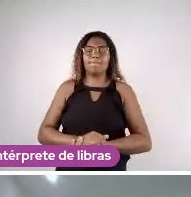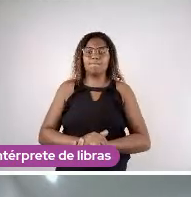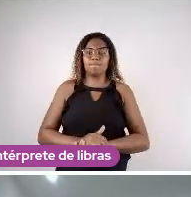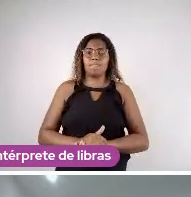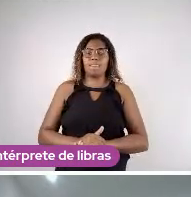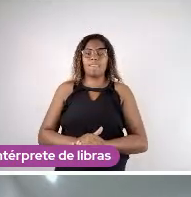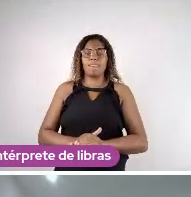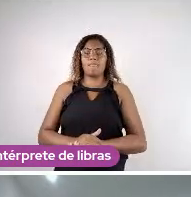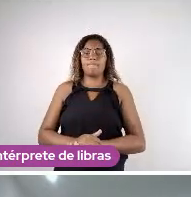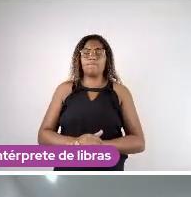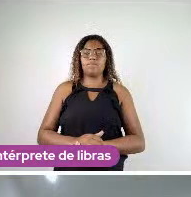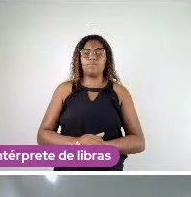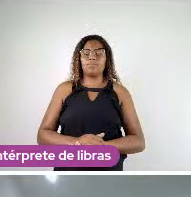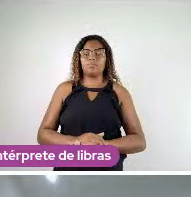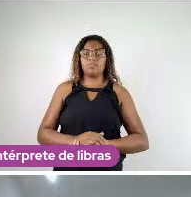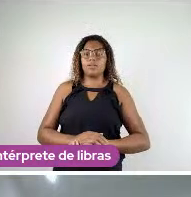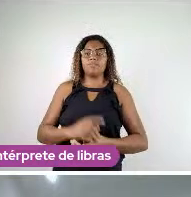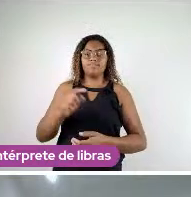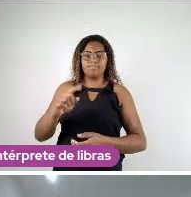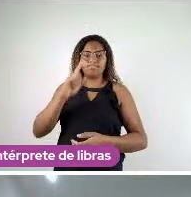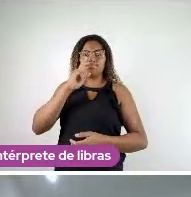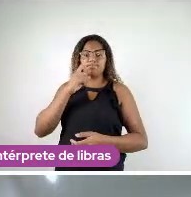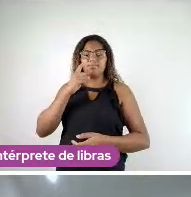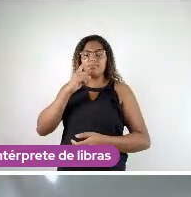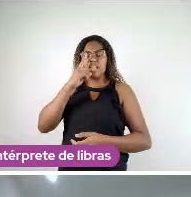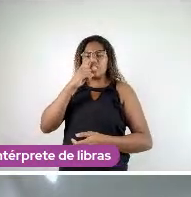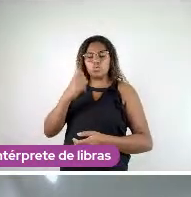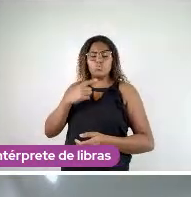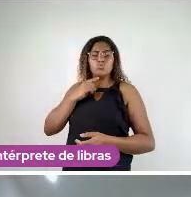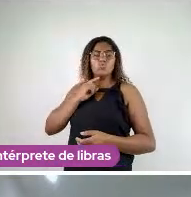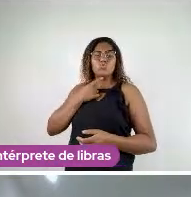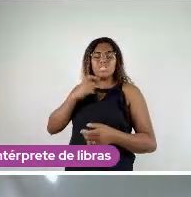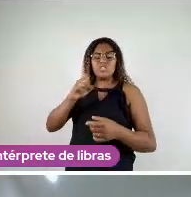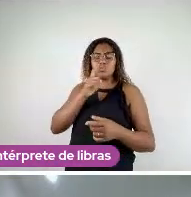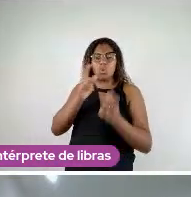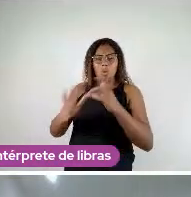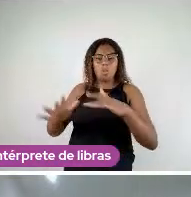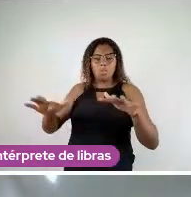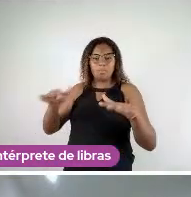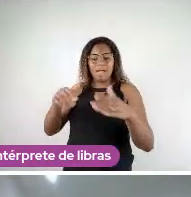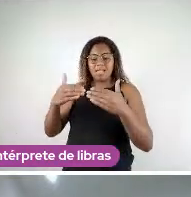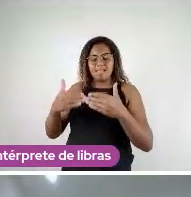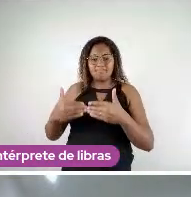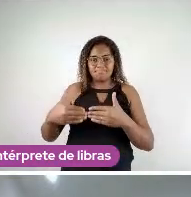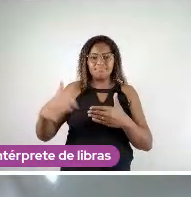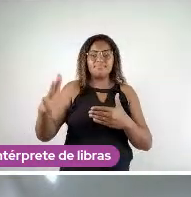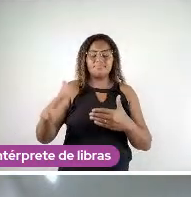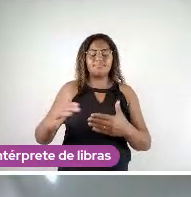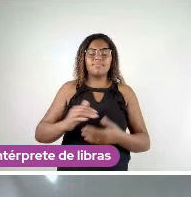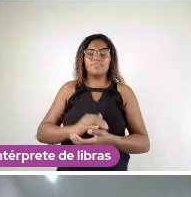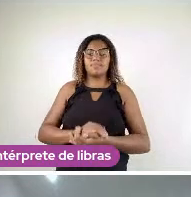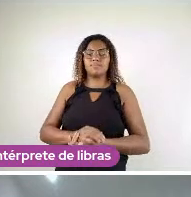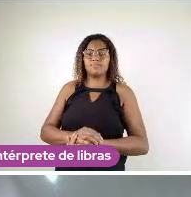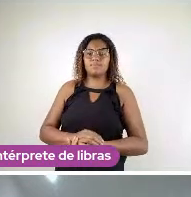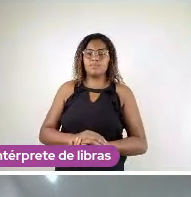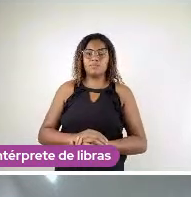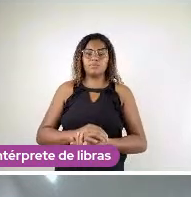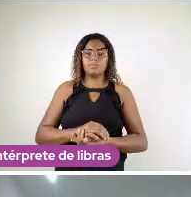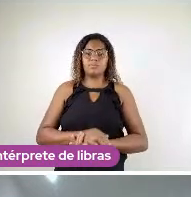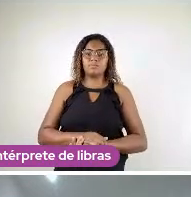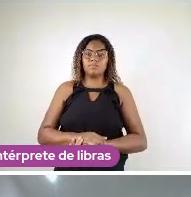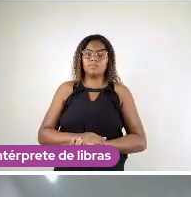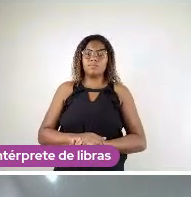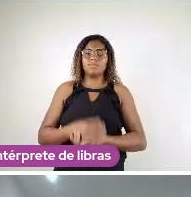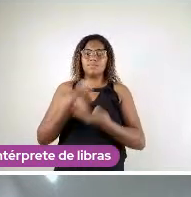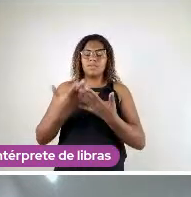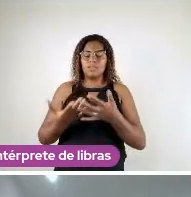A partir da poluição dos ambientes marinhos, no caso a gente comentou muito sobre os sedimentos, então também foi